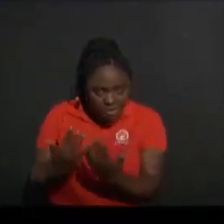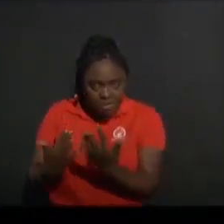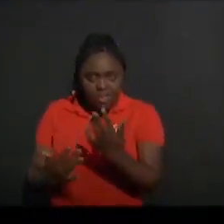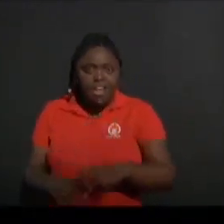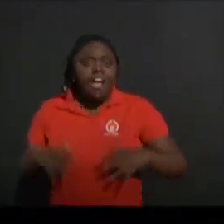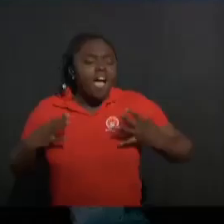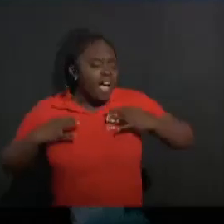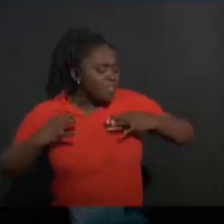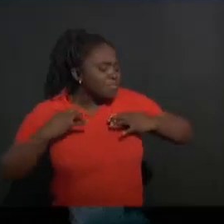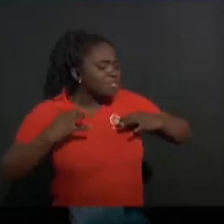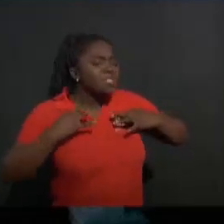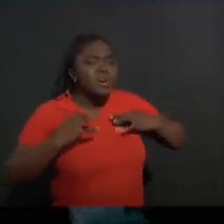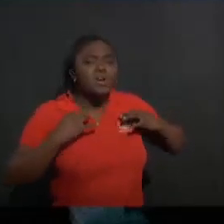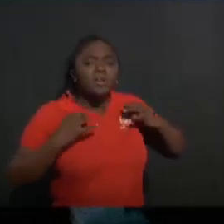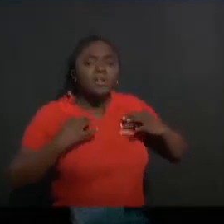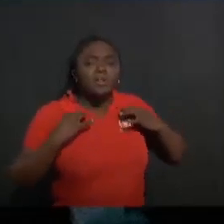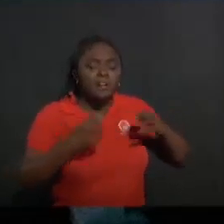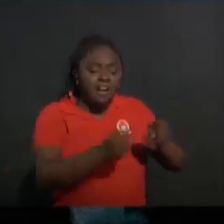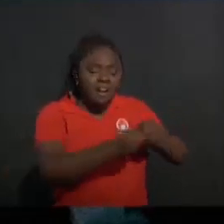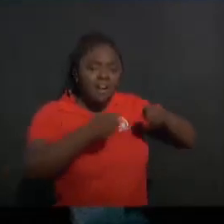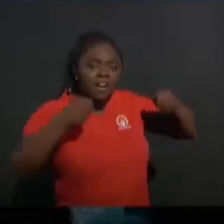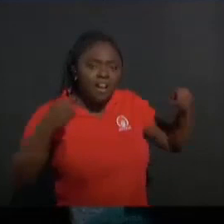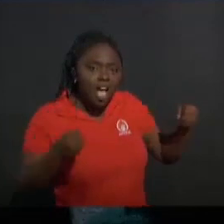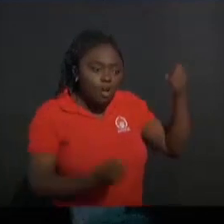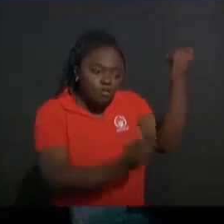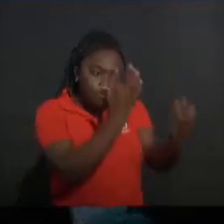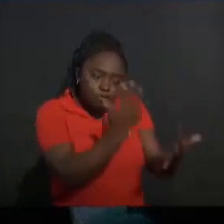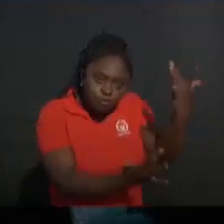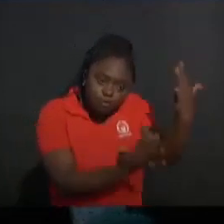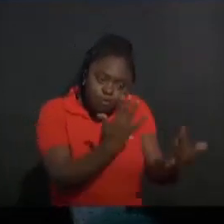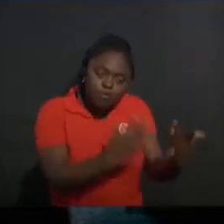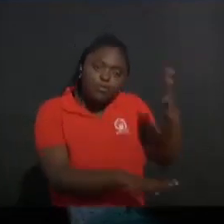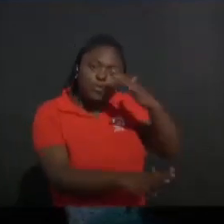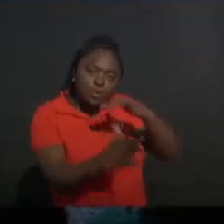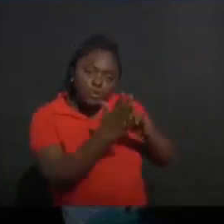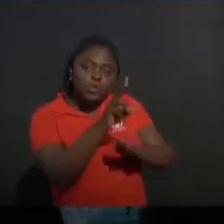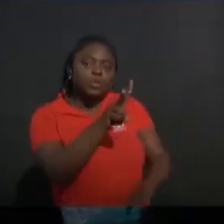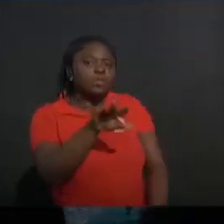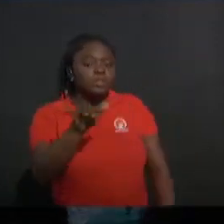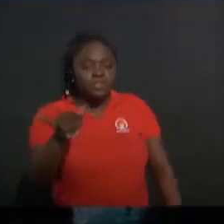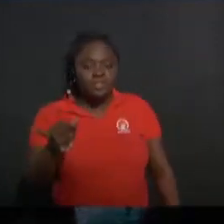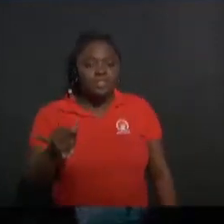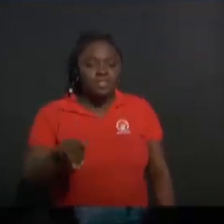Ai, as minhas roupas no meu closet. Vai queimar o closet todo.